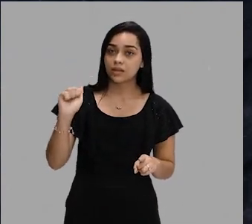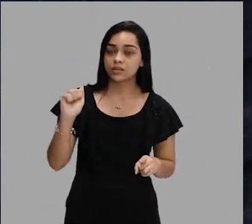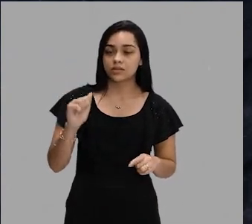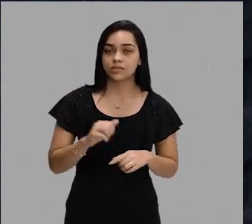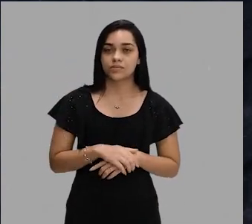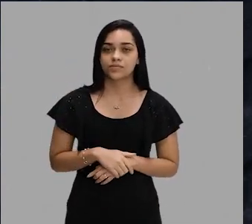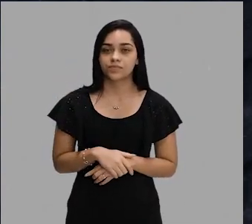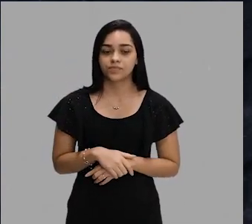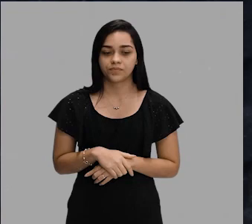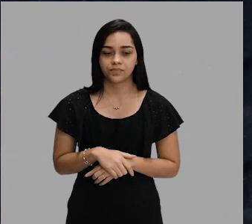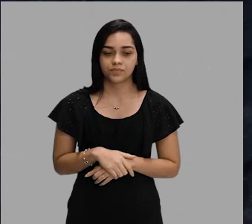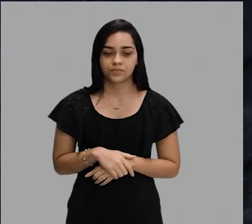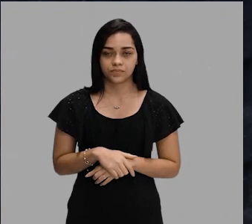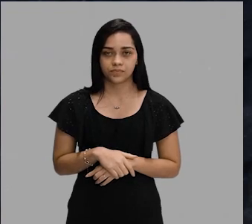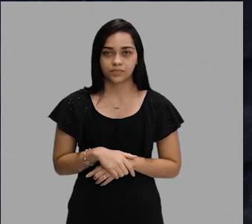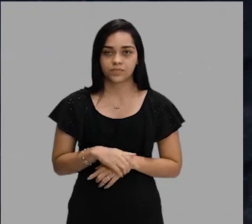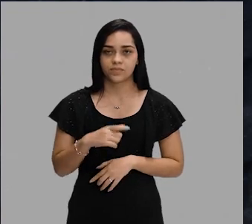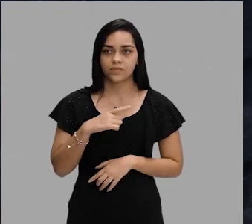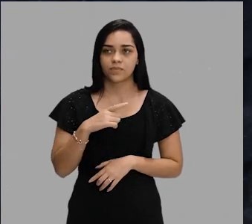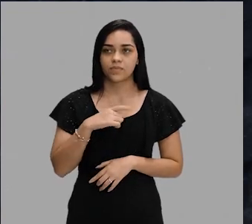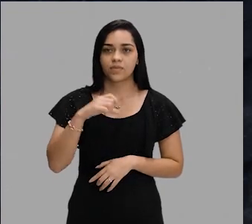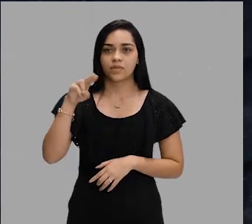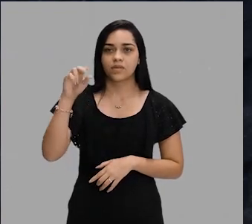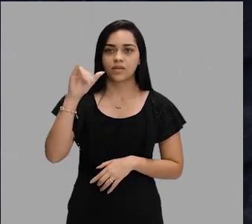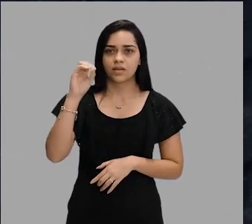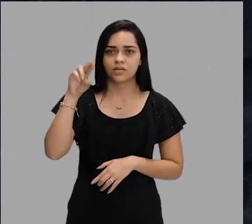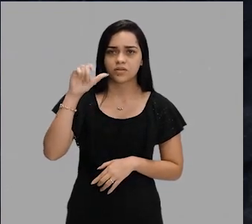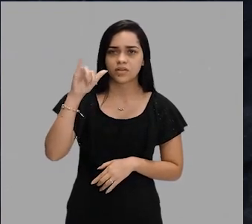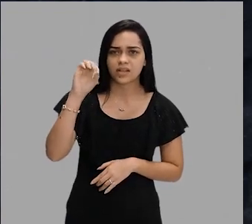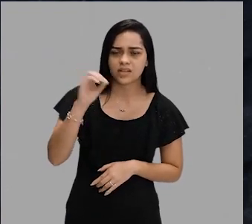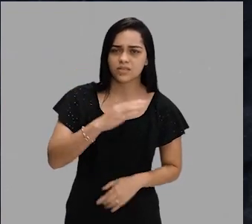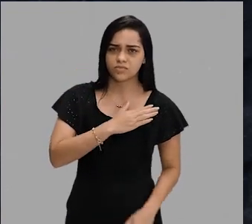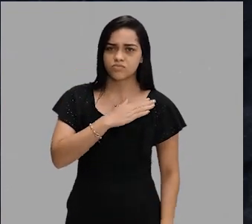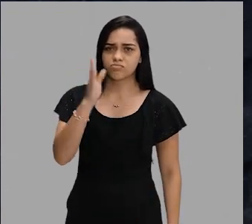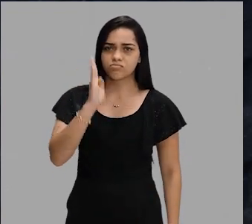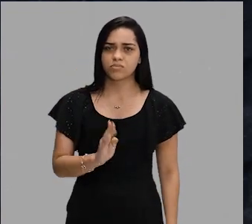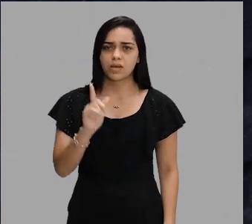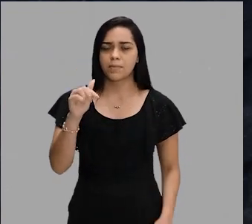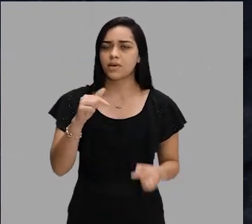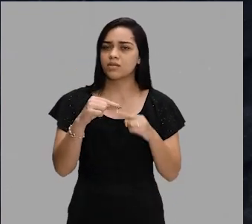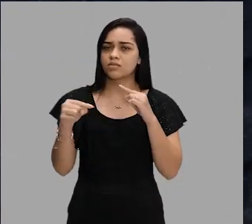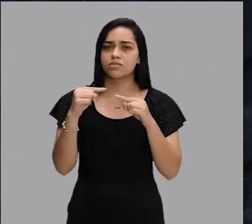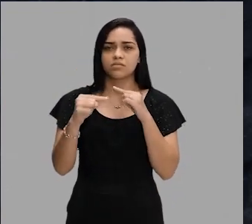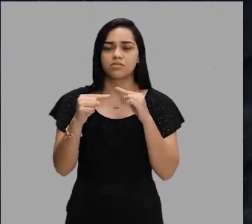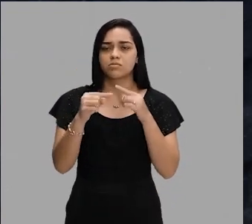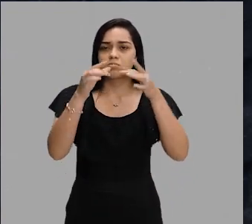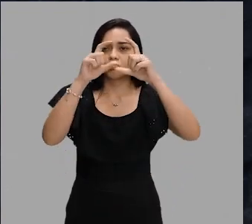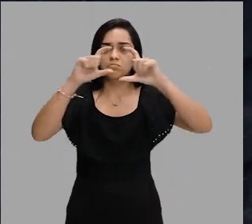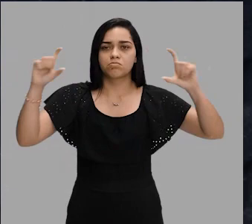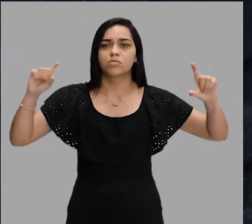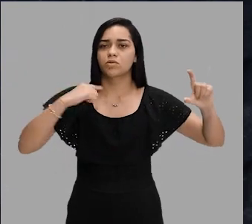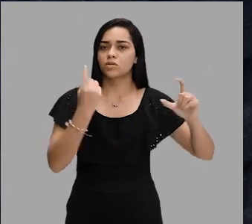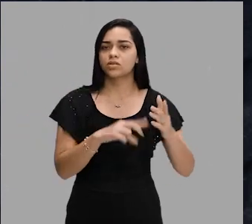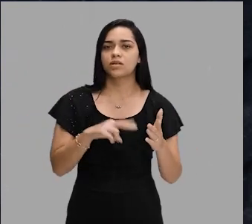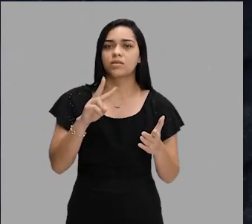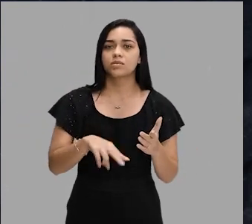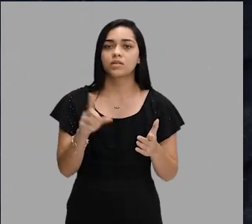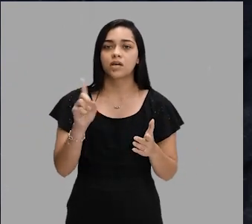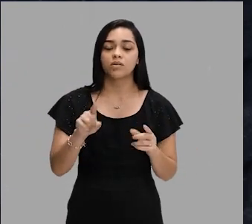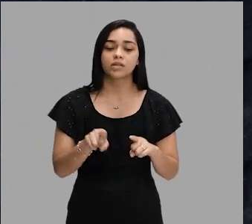terceira. Nacionalismo é do romantismo? Sim, mas não tem a ver com a descrição do que nós lemos.